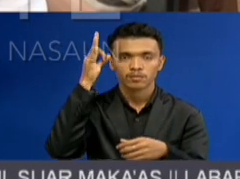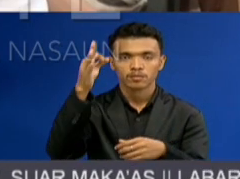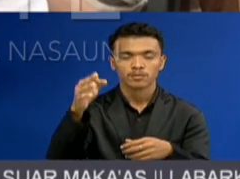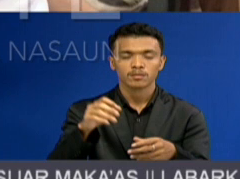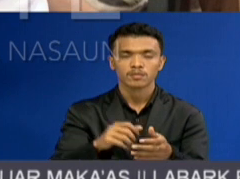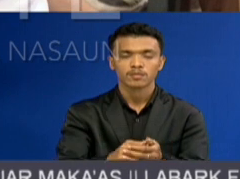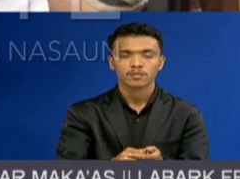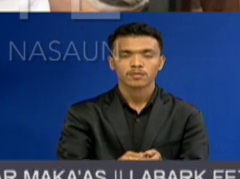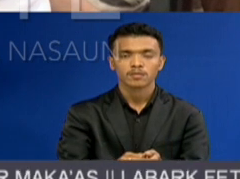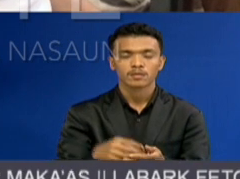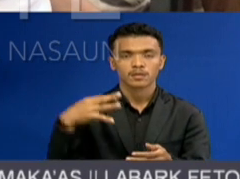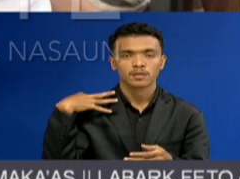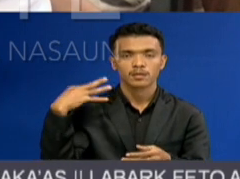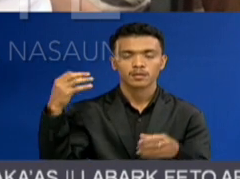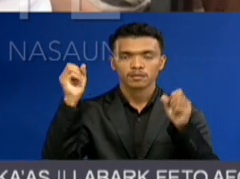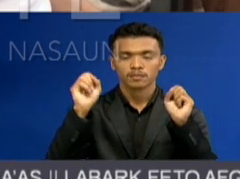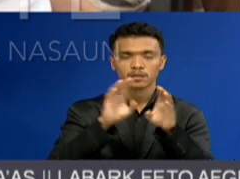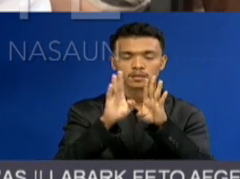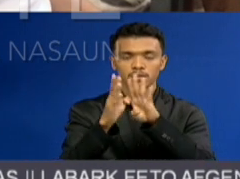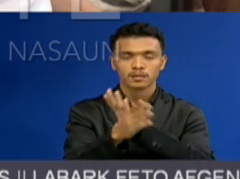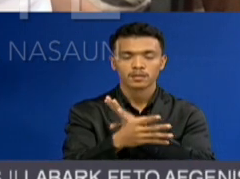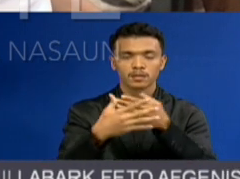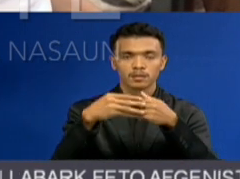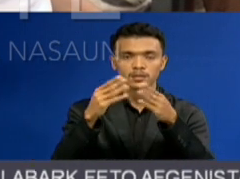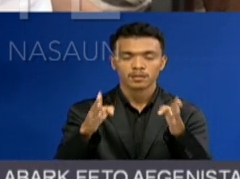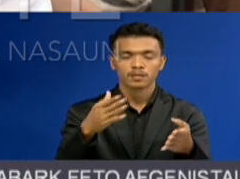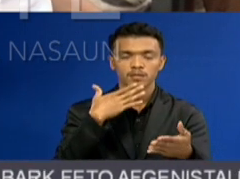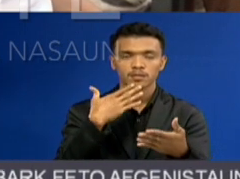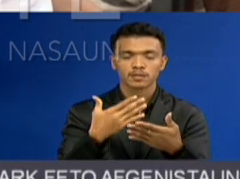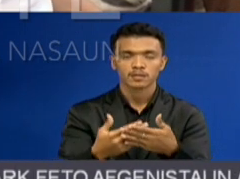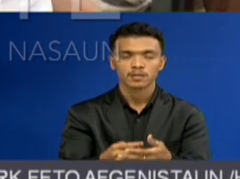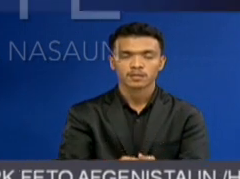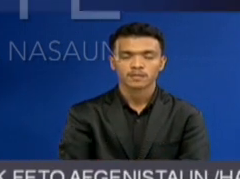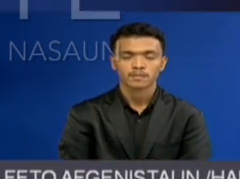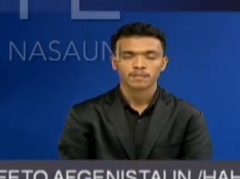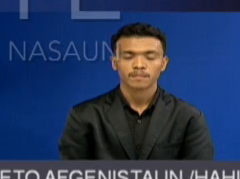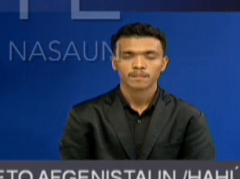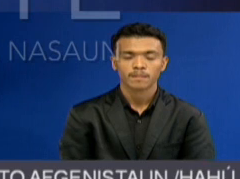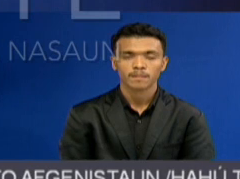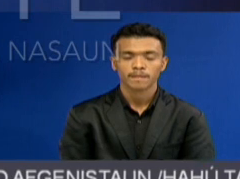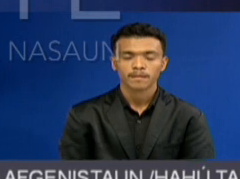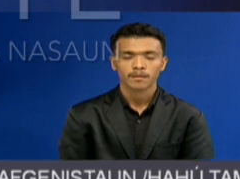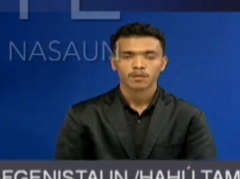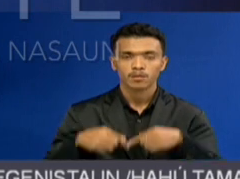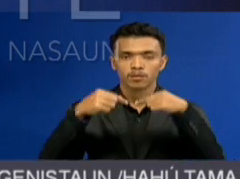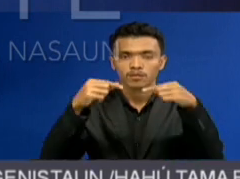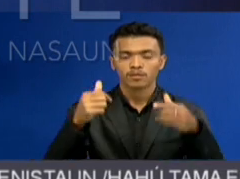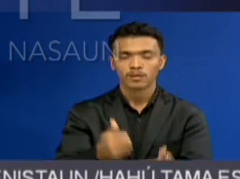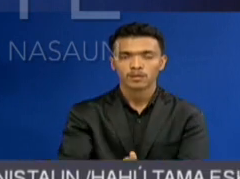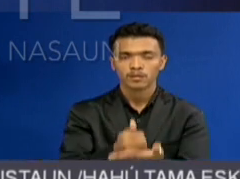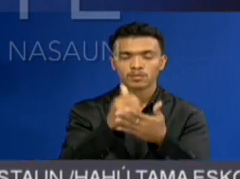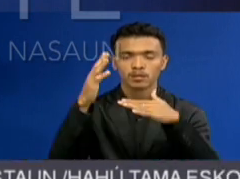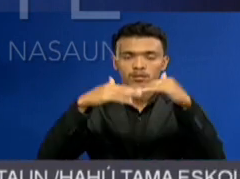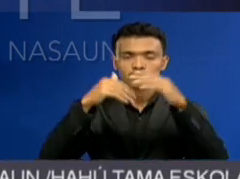kandidato sernia bele sai liderança ne be dia iha poder lokal ninia atumos e fo kontribuisaun ba konstruksaun